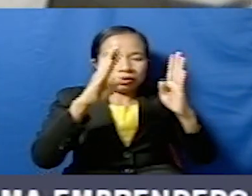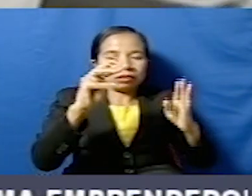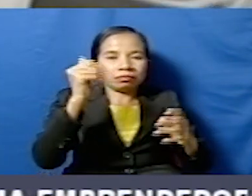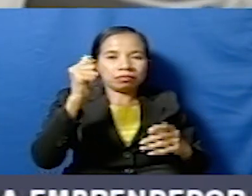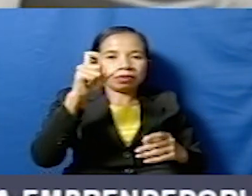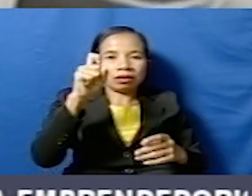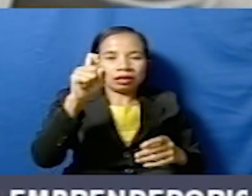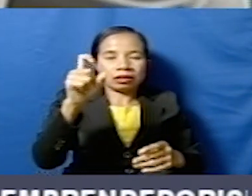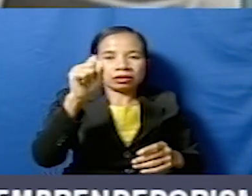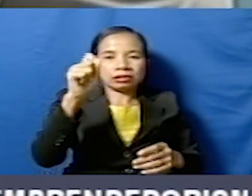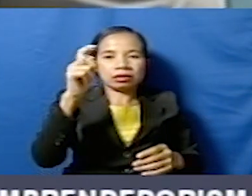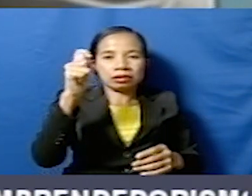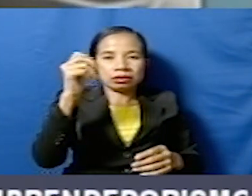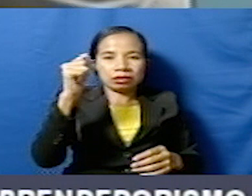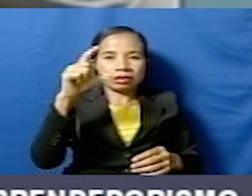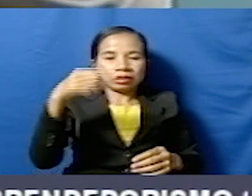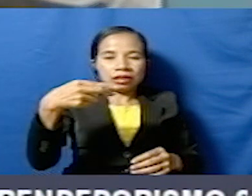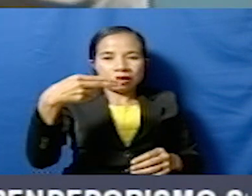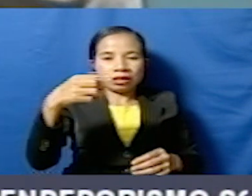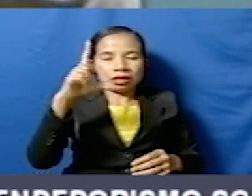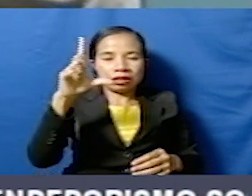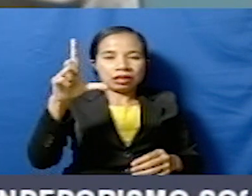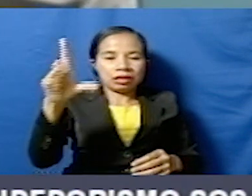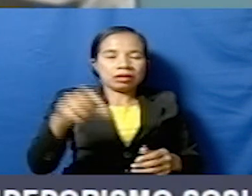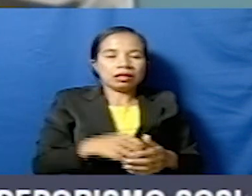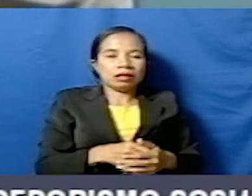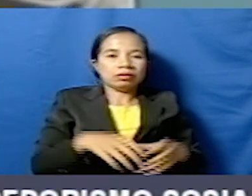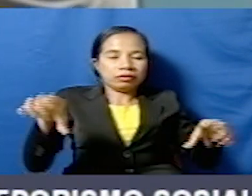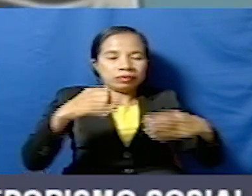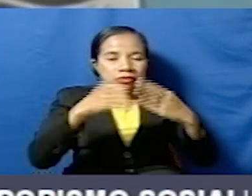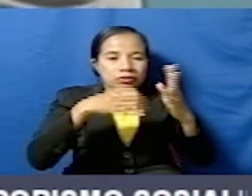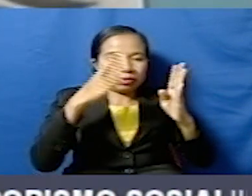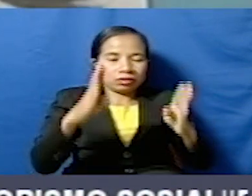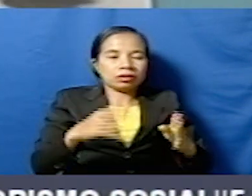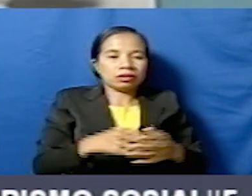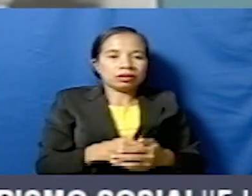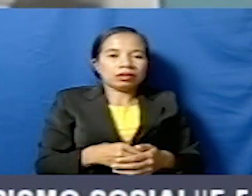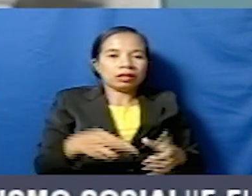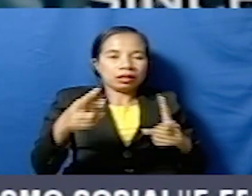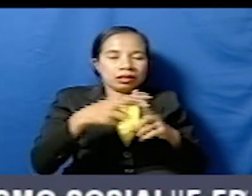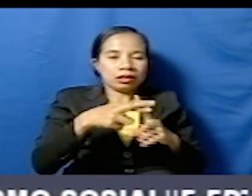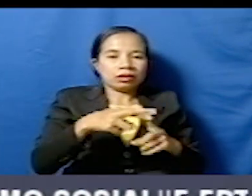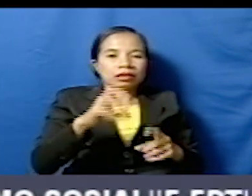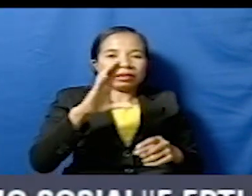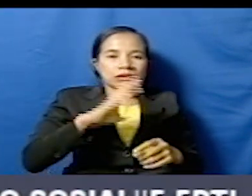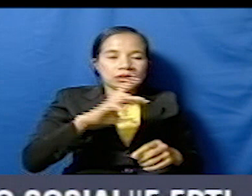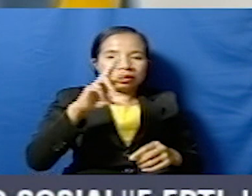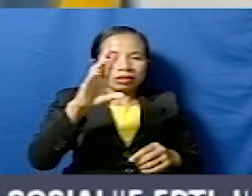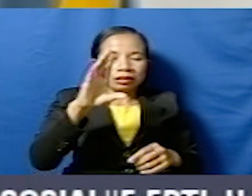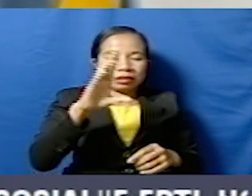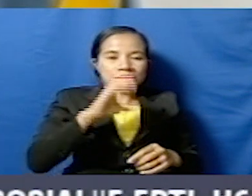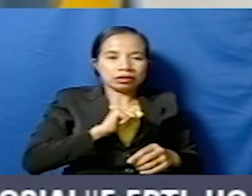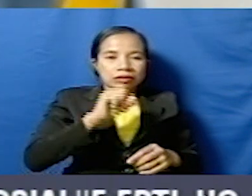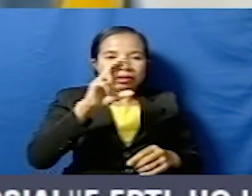Max Tal para luta libertação bot com a obra jornalístico e a massacre Santa Cruz. E